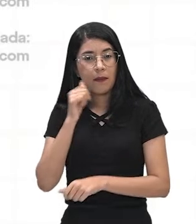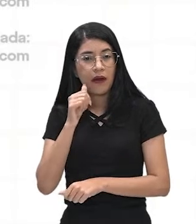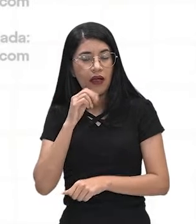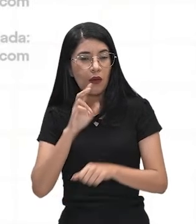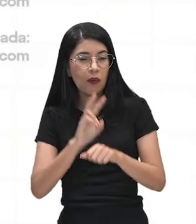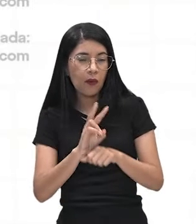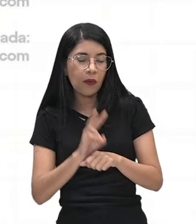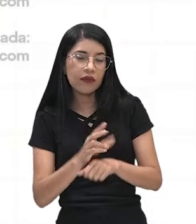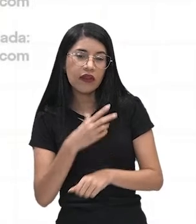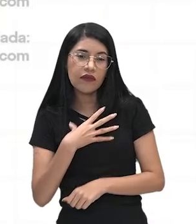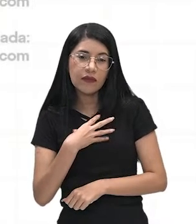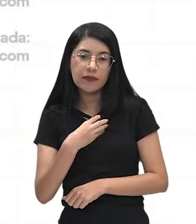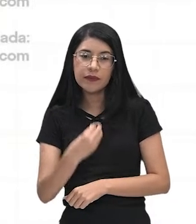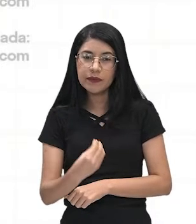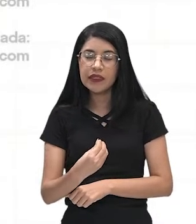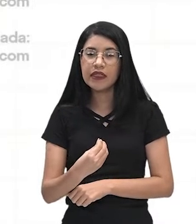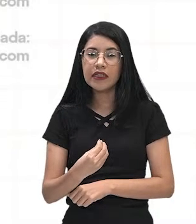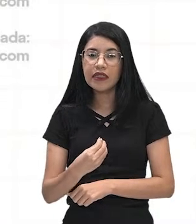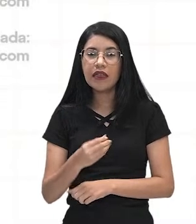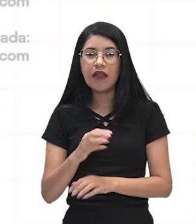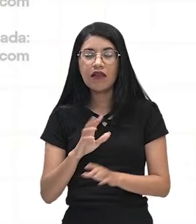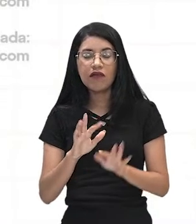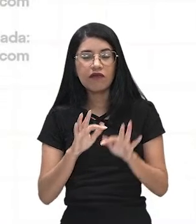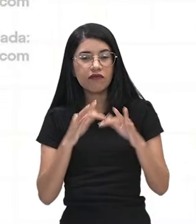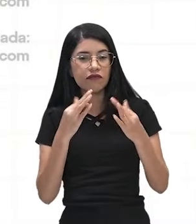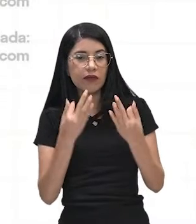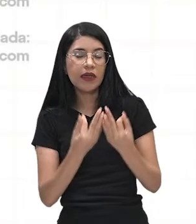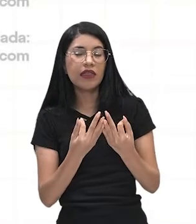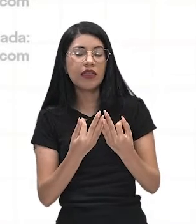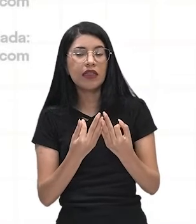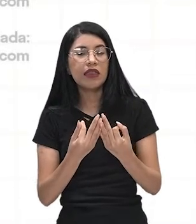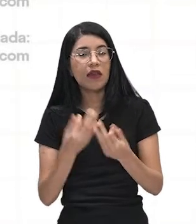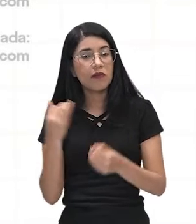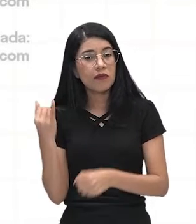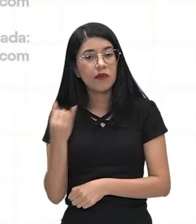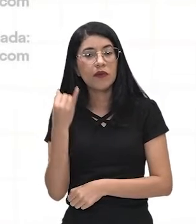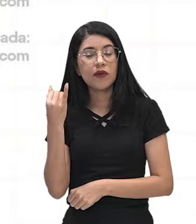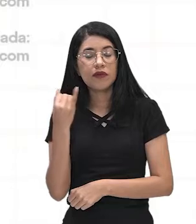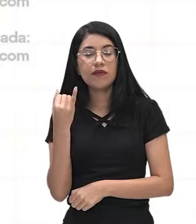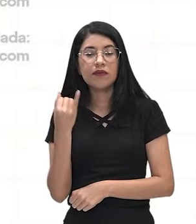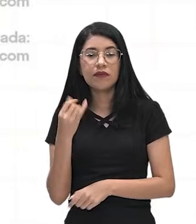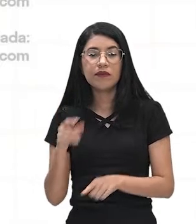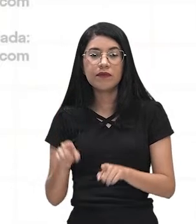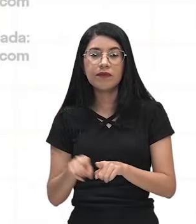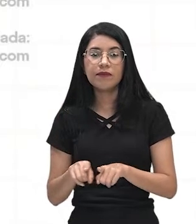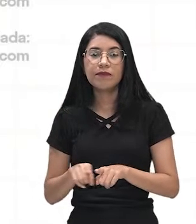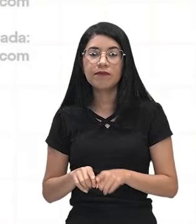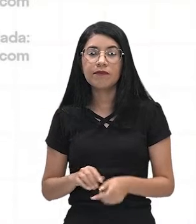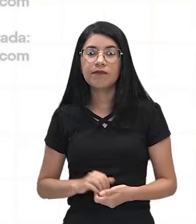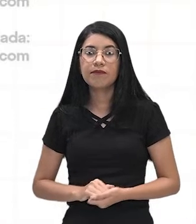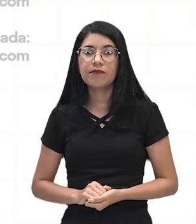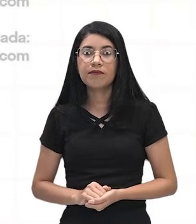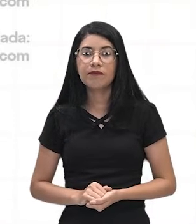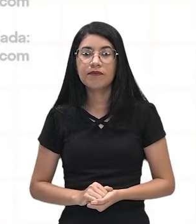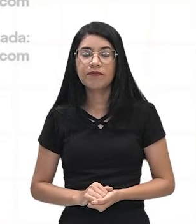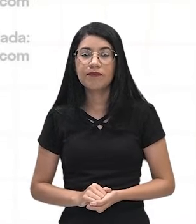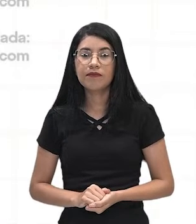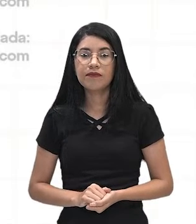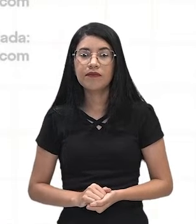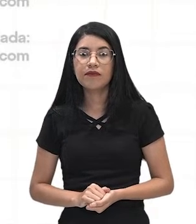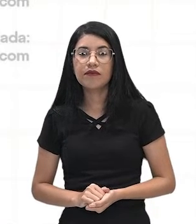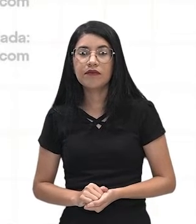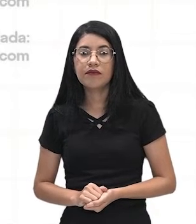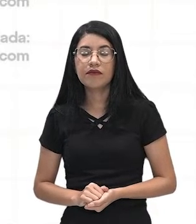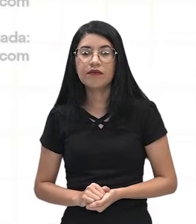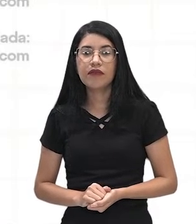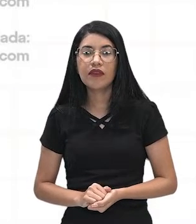da família, de cuidar dessas questões familiares, isso é essencial, isso é muito importante, tá? No